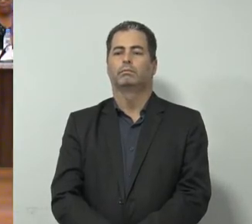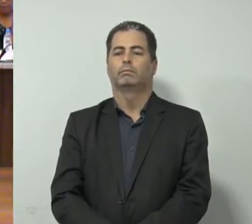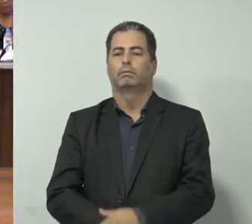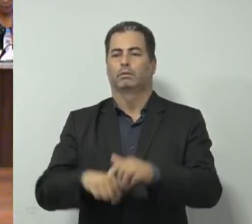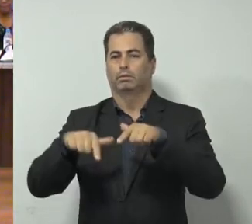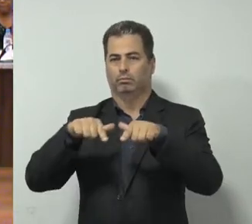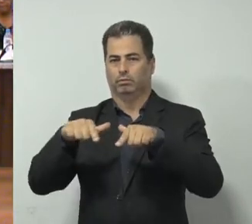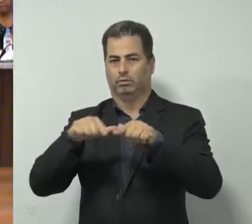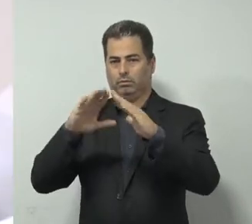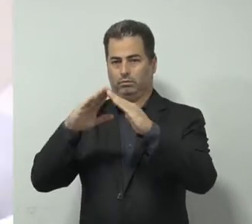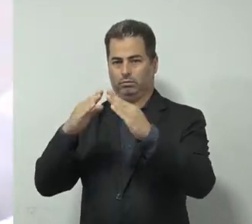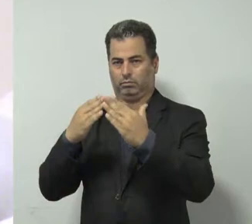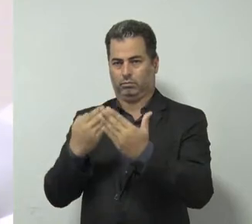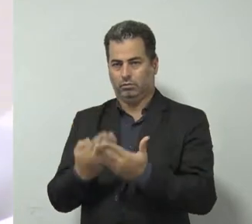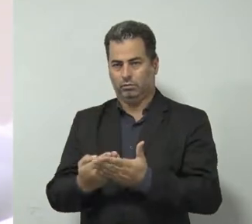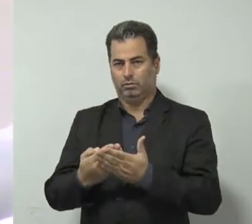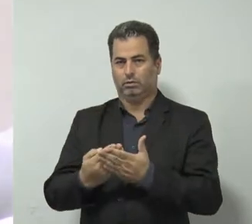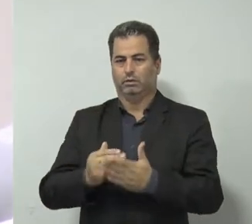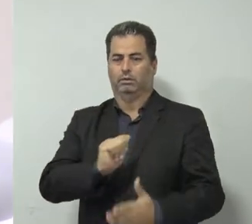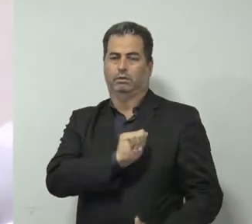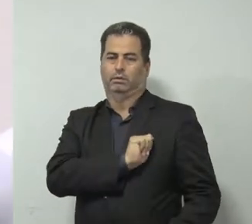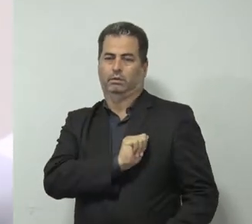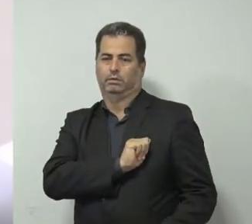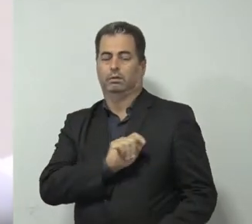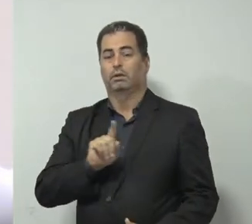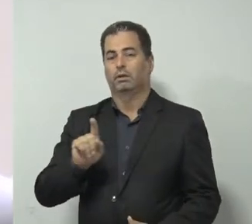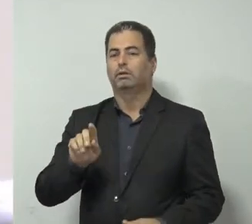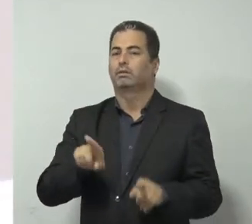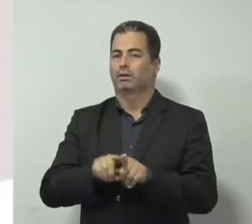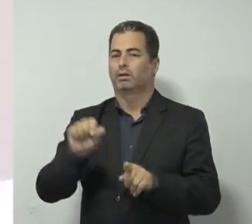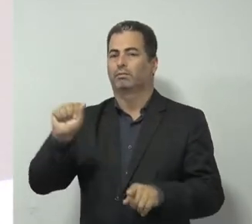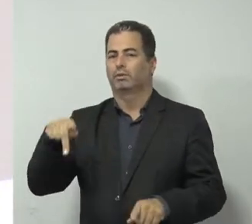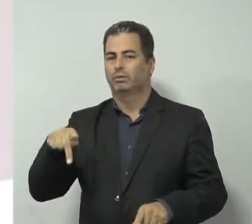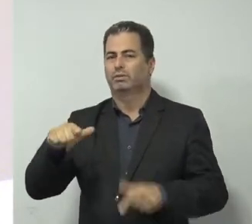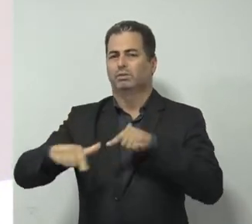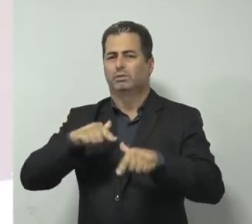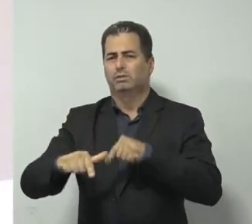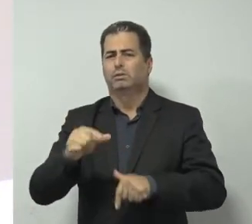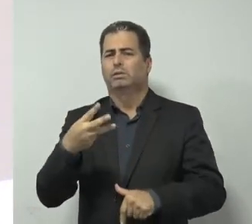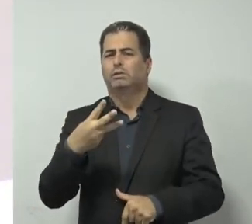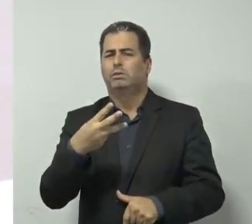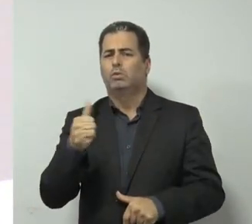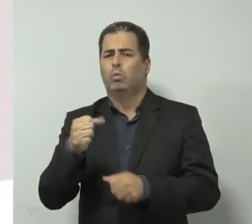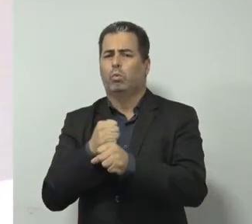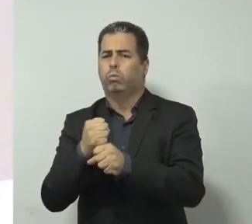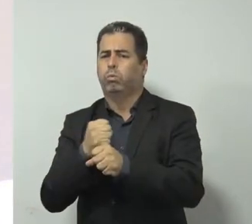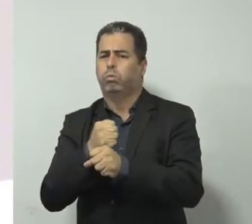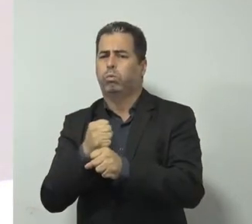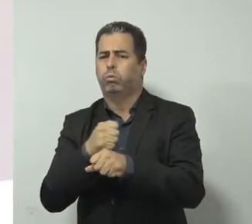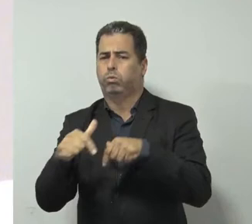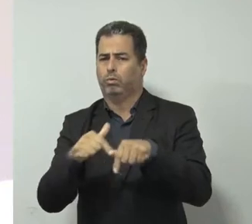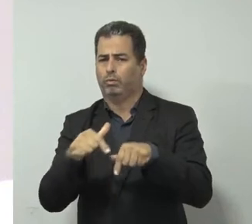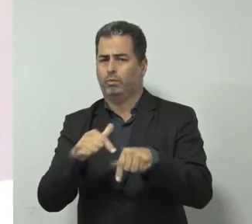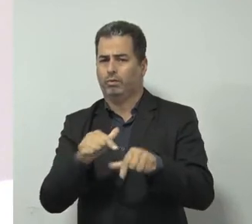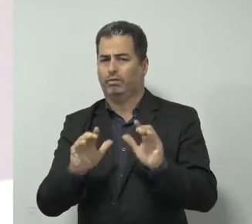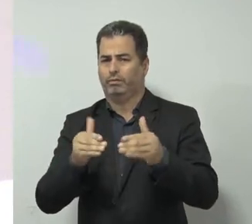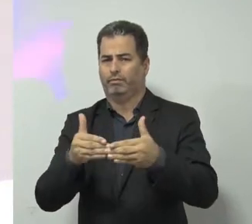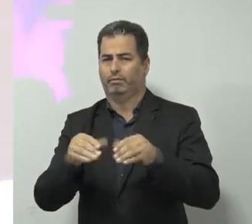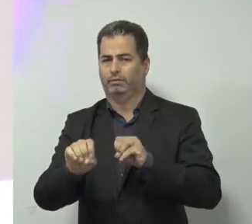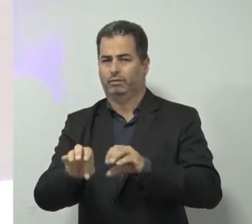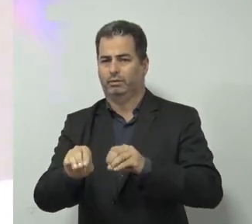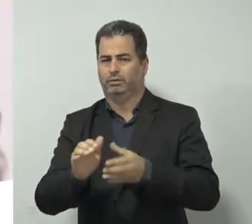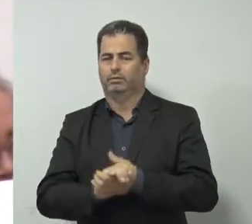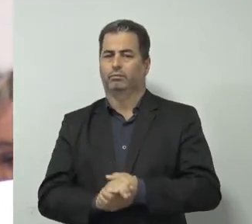Trabalhou no Colégio Estadual Antecina Santana, onde se aposentou após 31 anos de serviços prestados na educação em